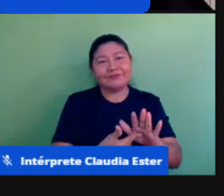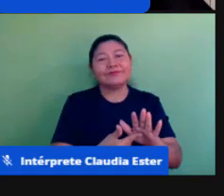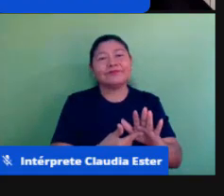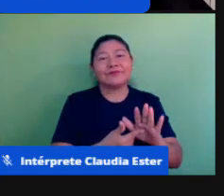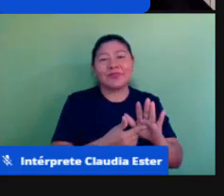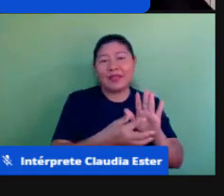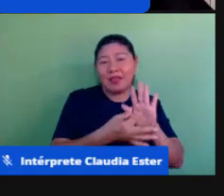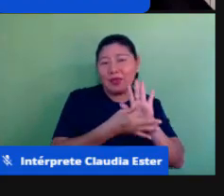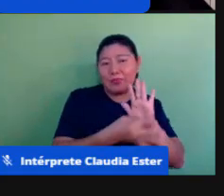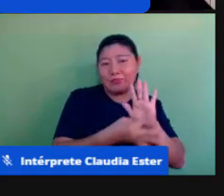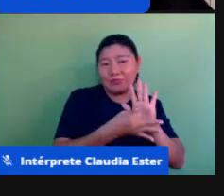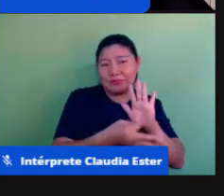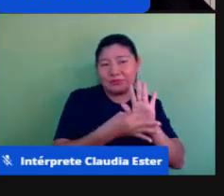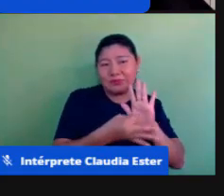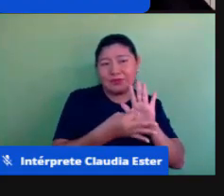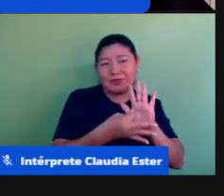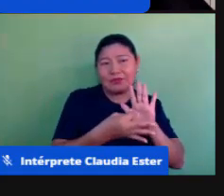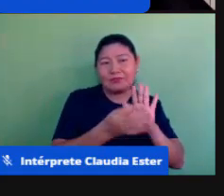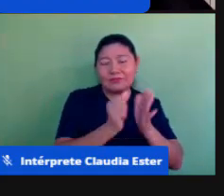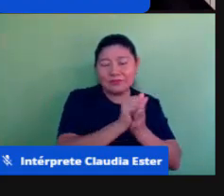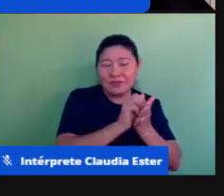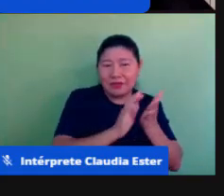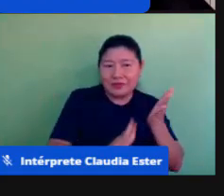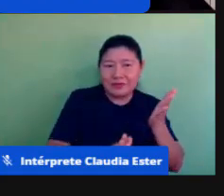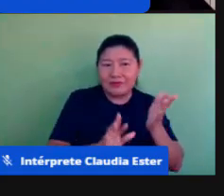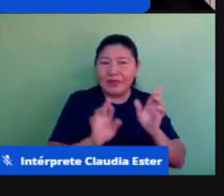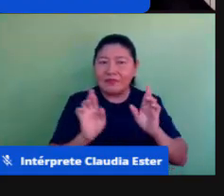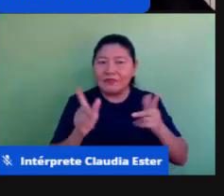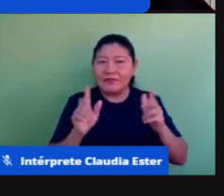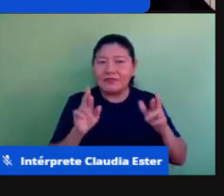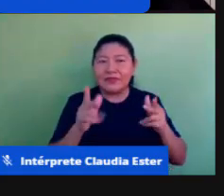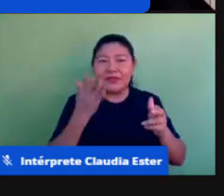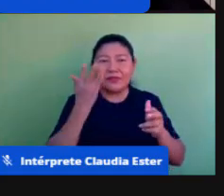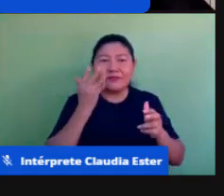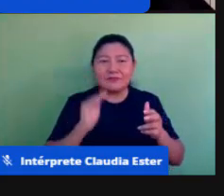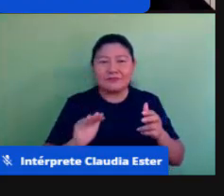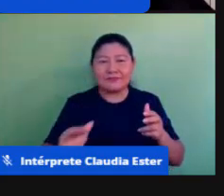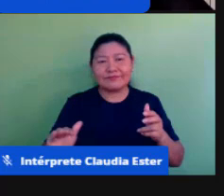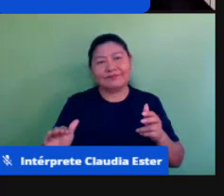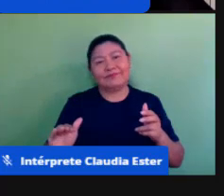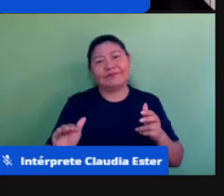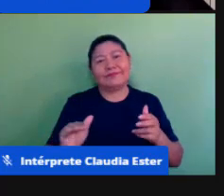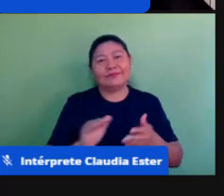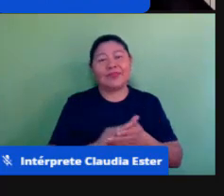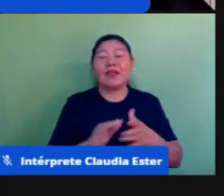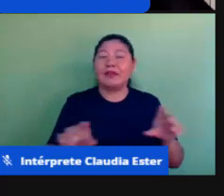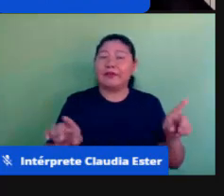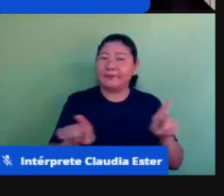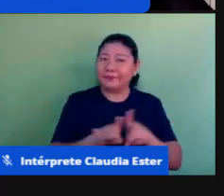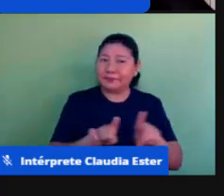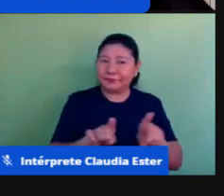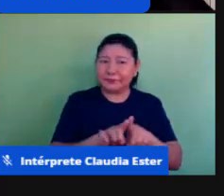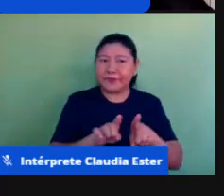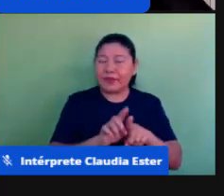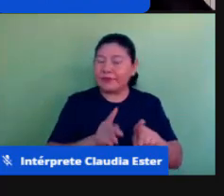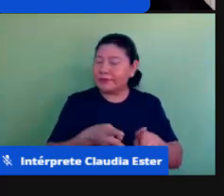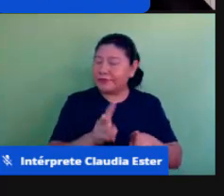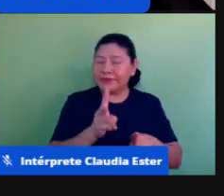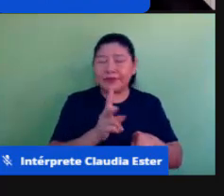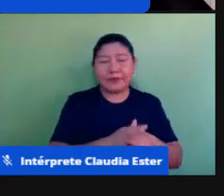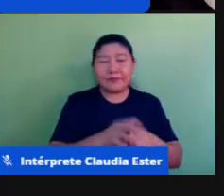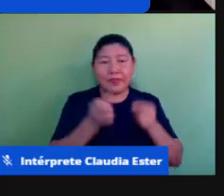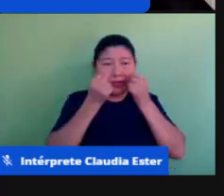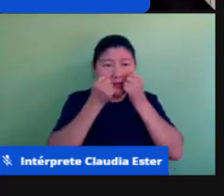com algumas criatividades que ela usou. Ela também super antenada aí nas redes